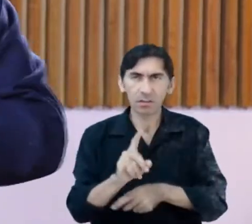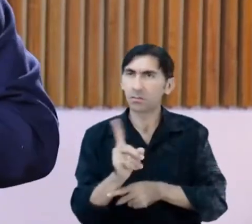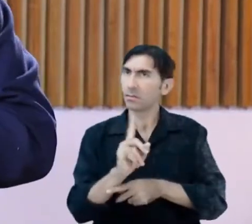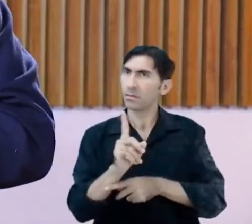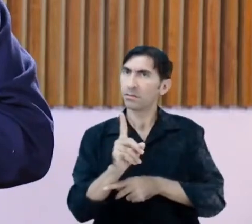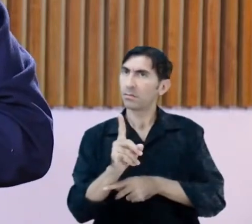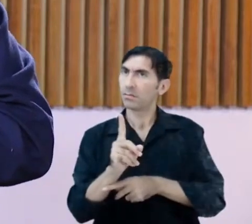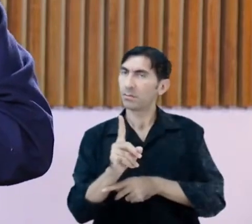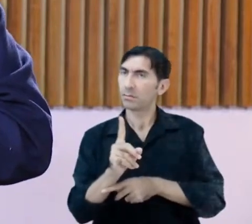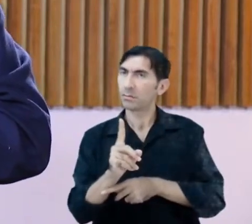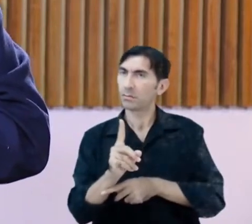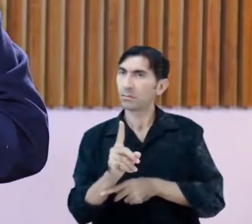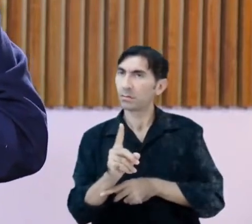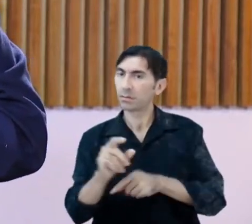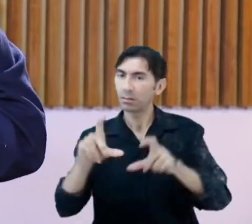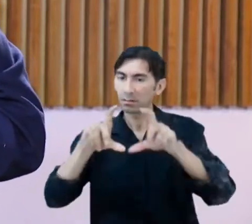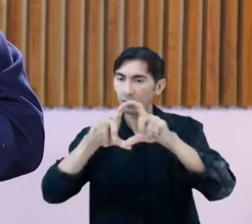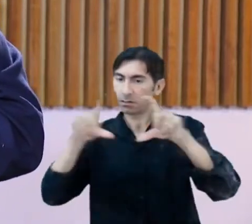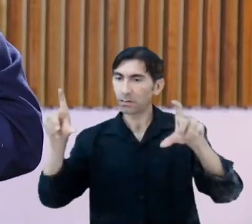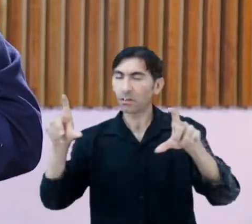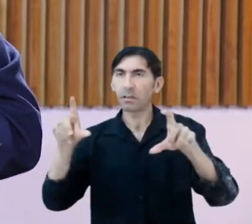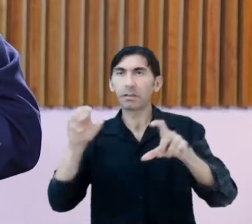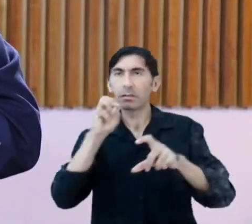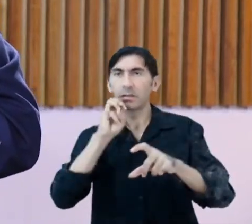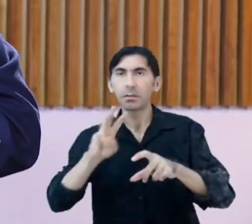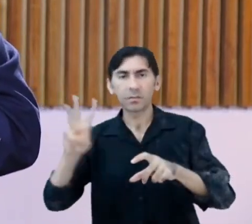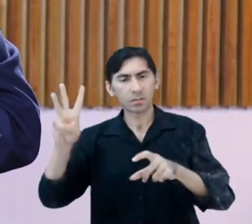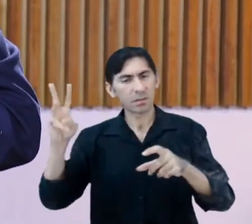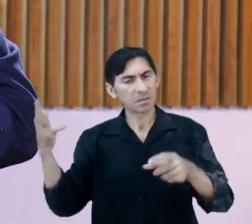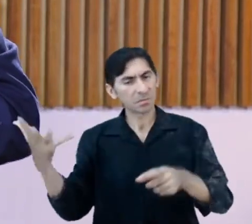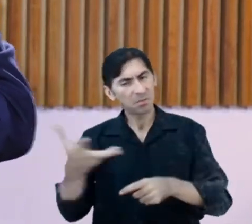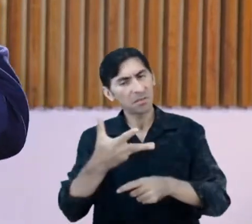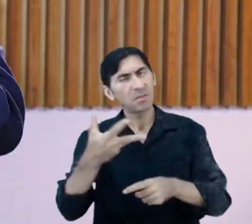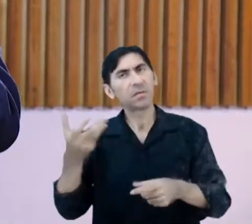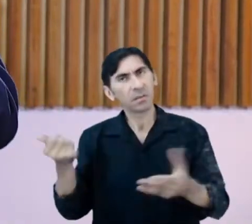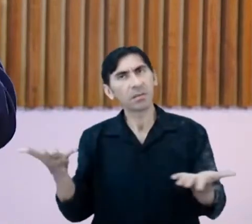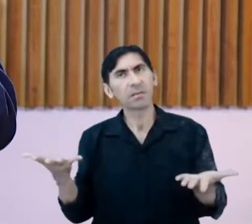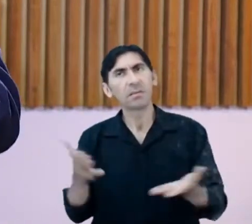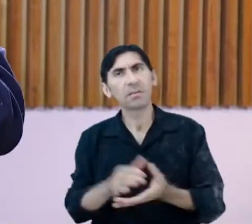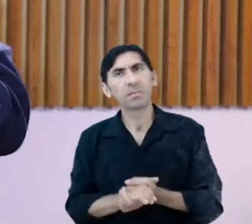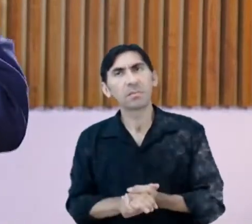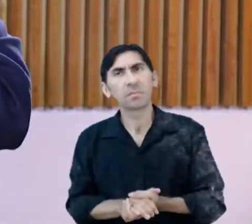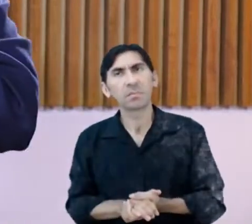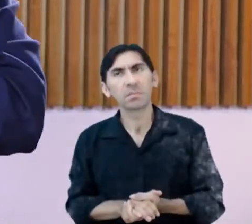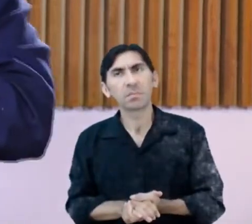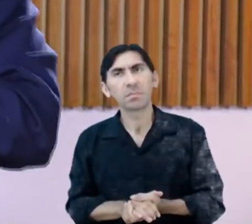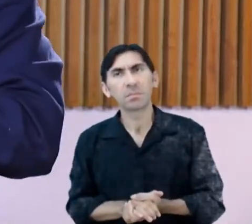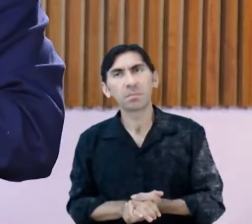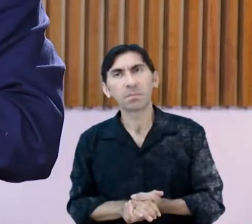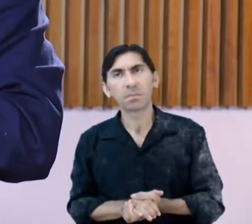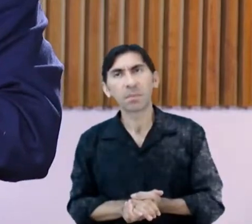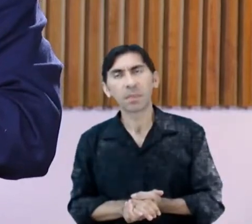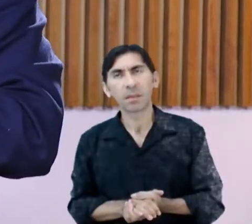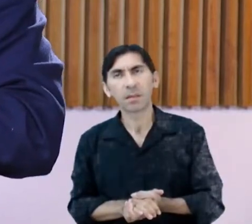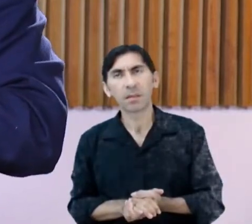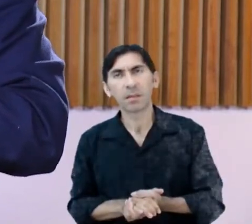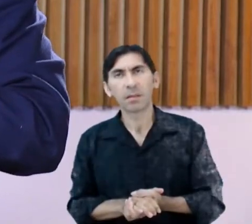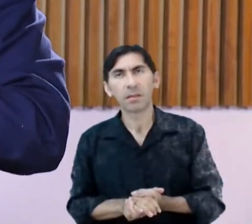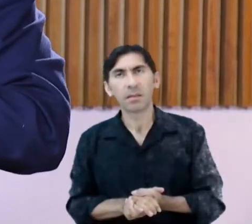texto maravilhoso que nós encontramos aqui. Quando você estuda